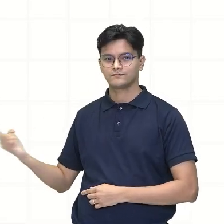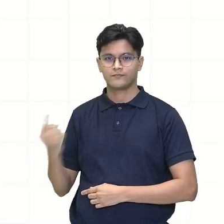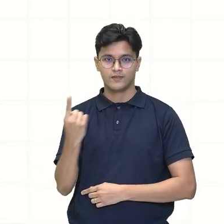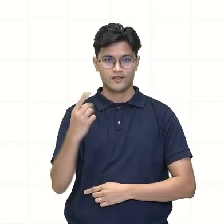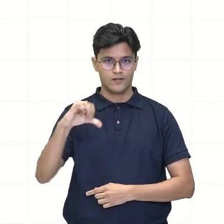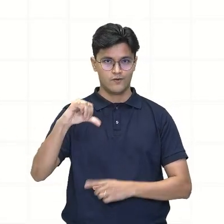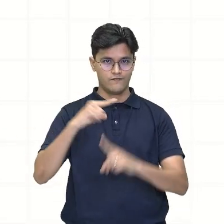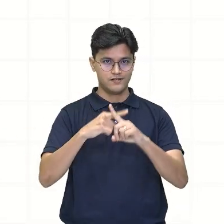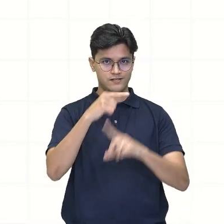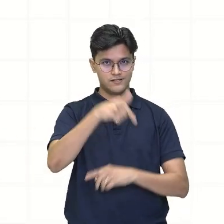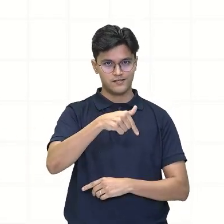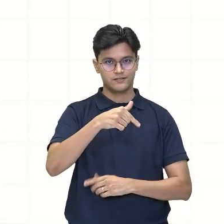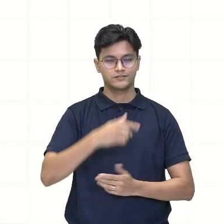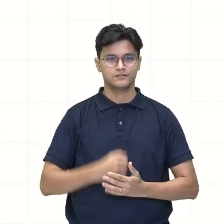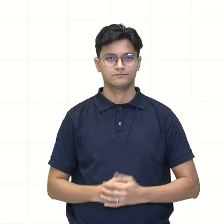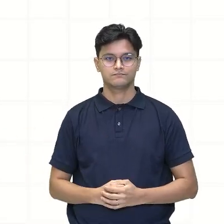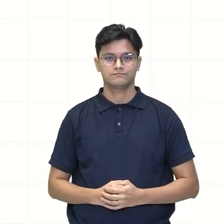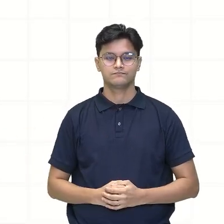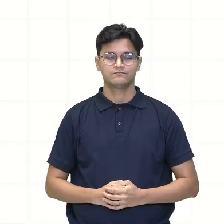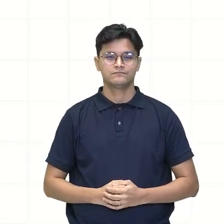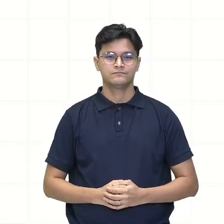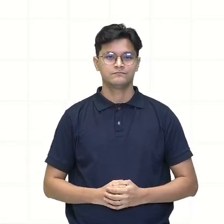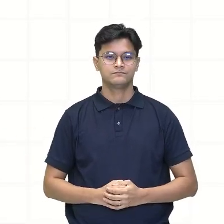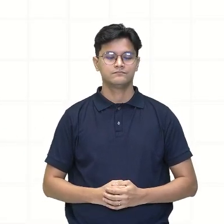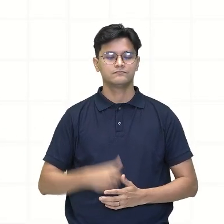7. 7 vezes 9,